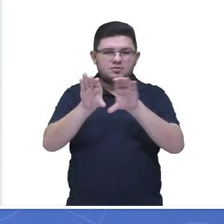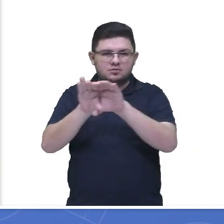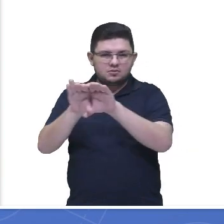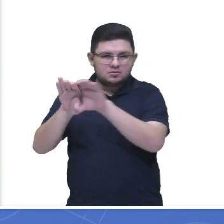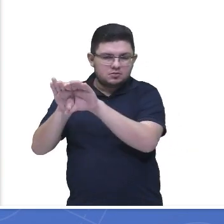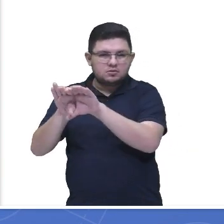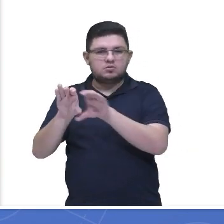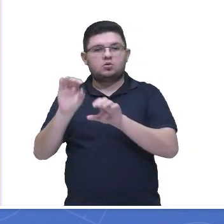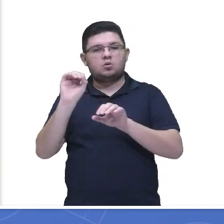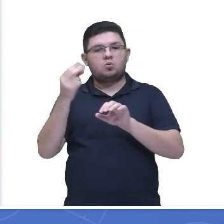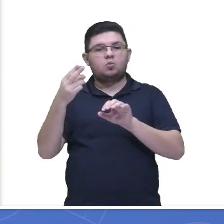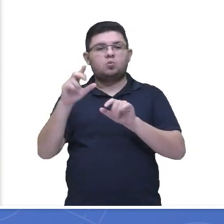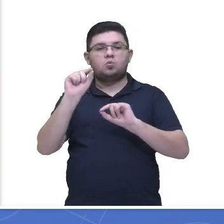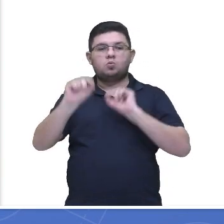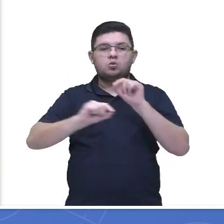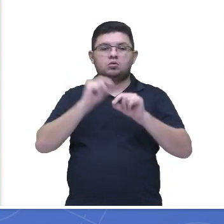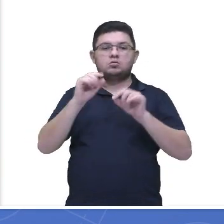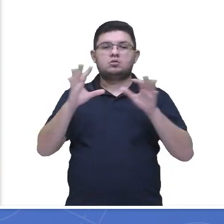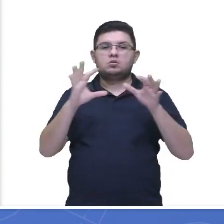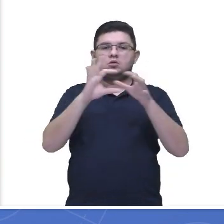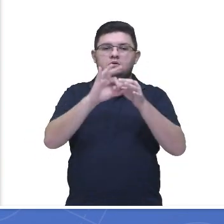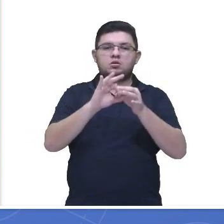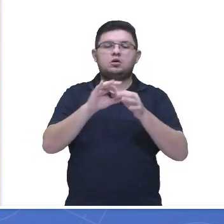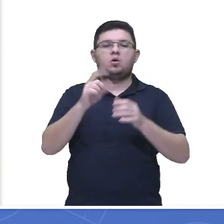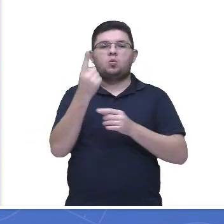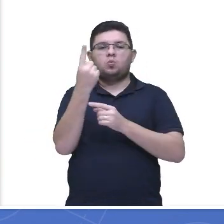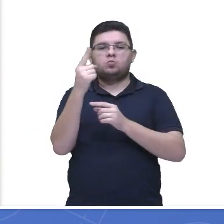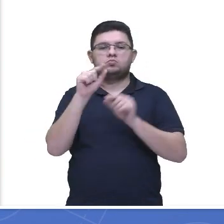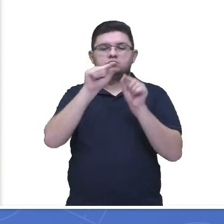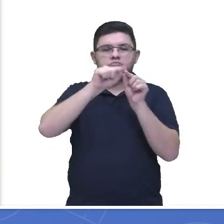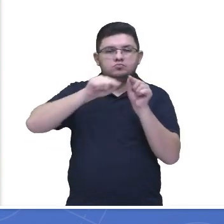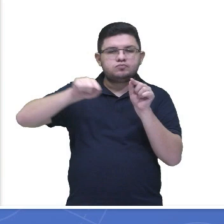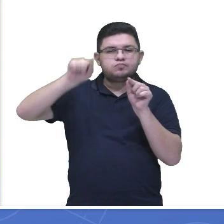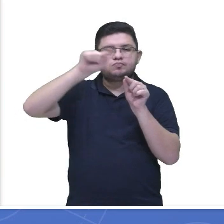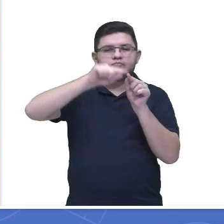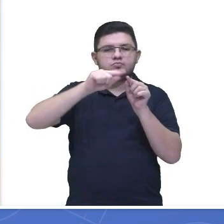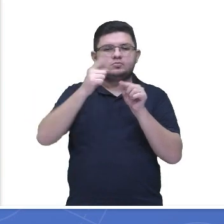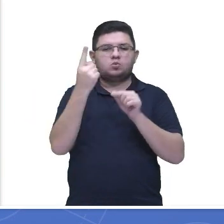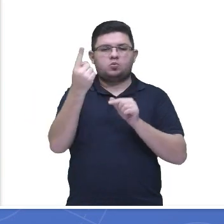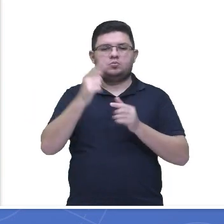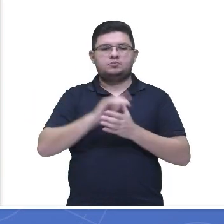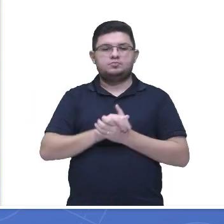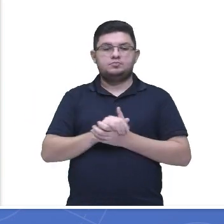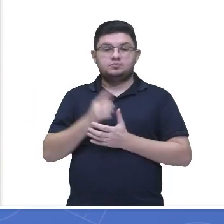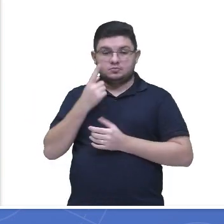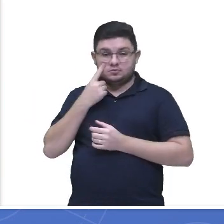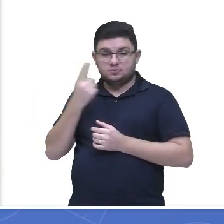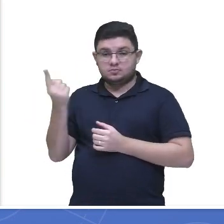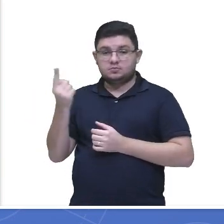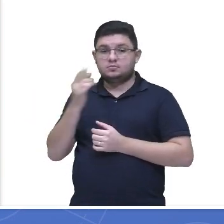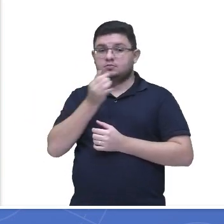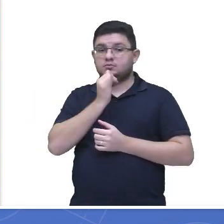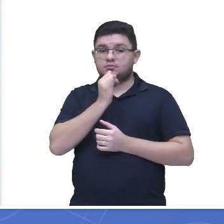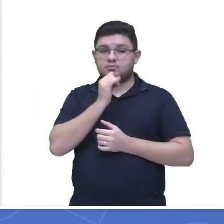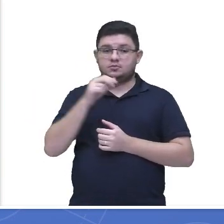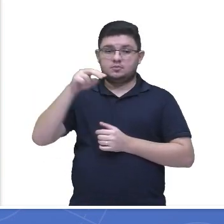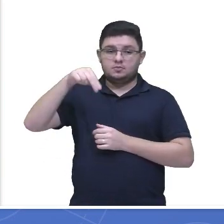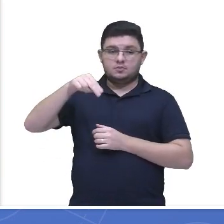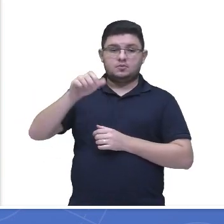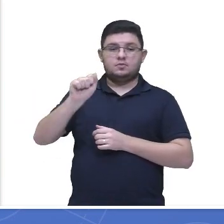anel aromático. Então, eu tenho aqui o naftaleno,